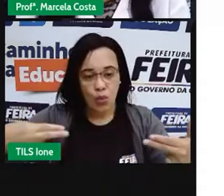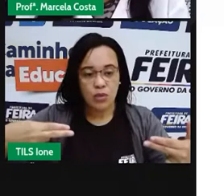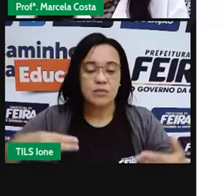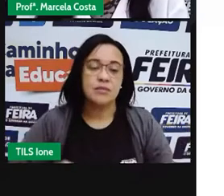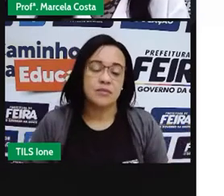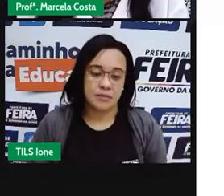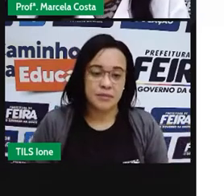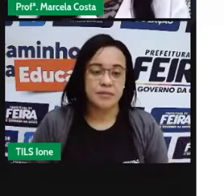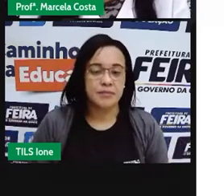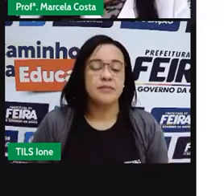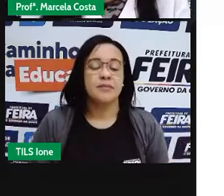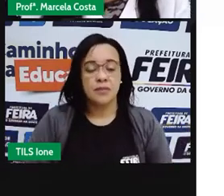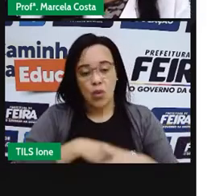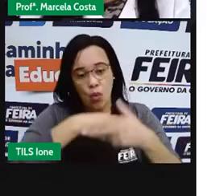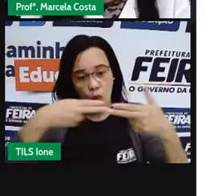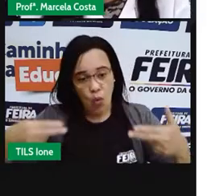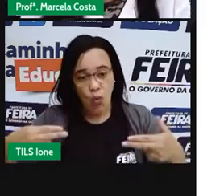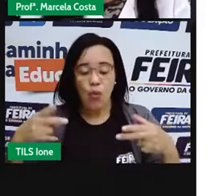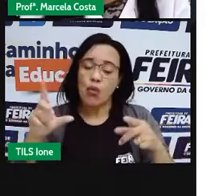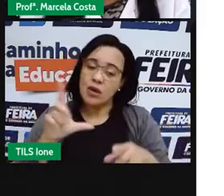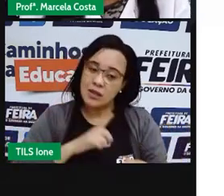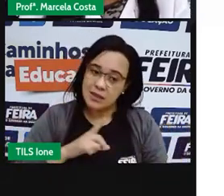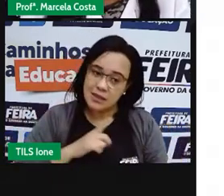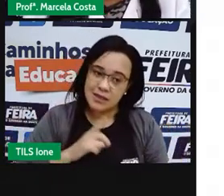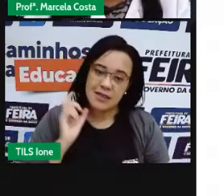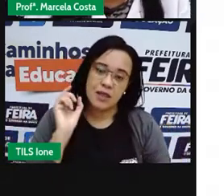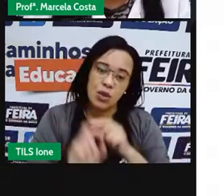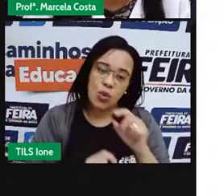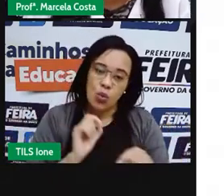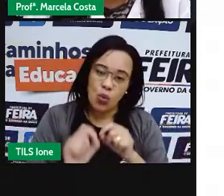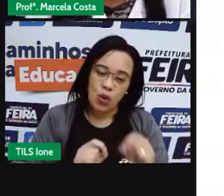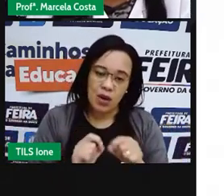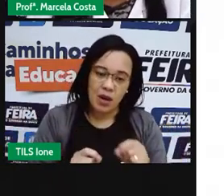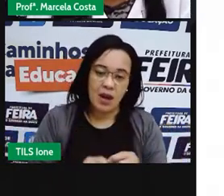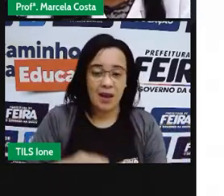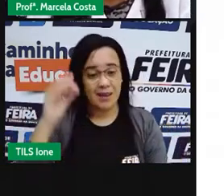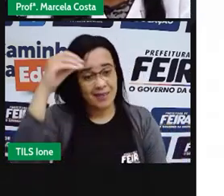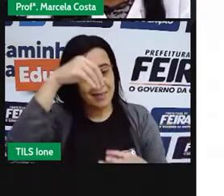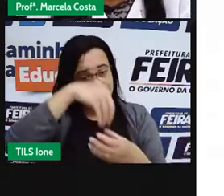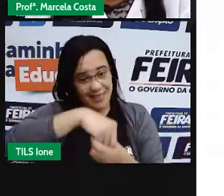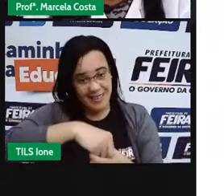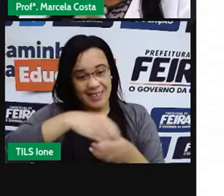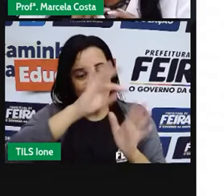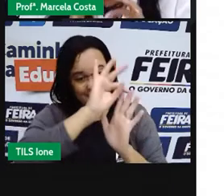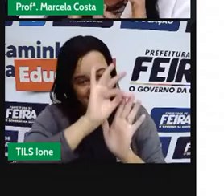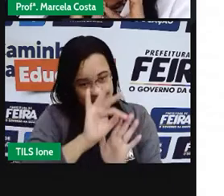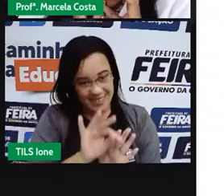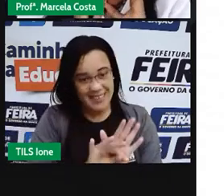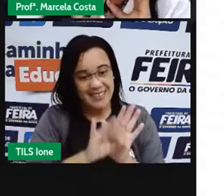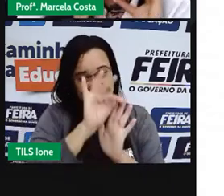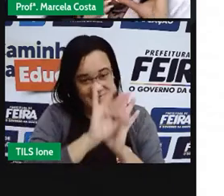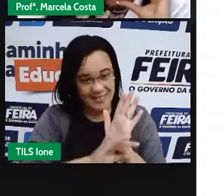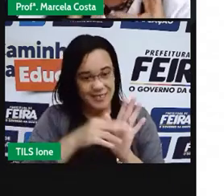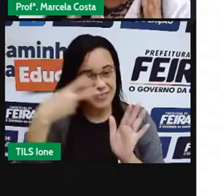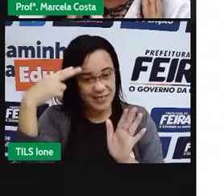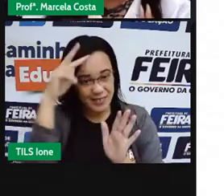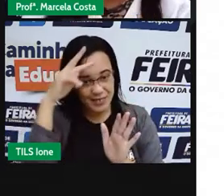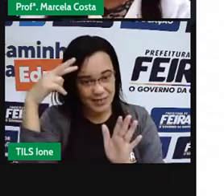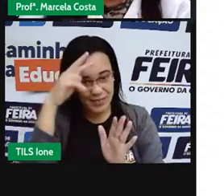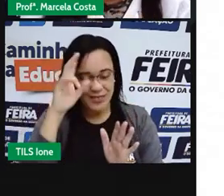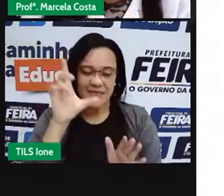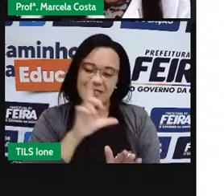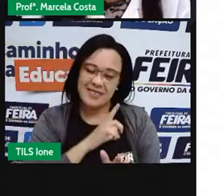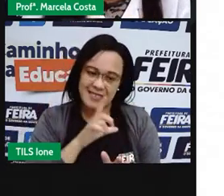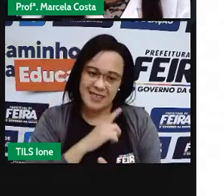alguns objetos, alguns elementos que estão presentes nessas histórias. E você vai tentar